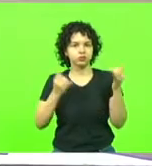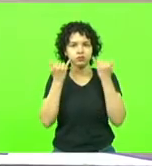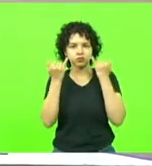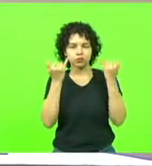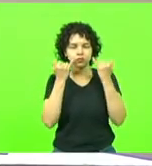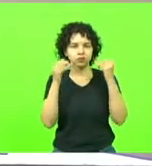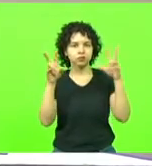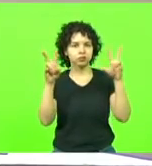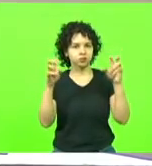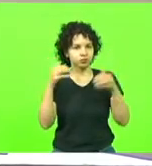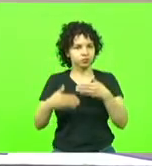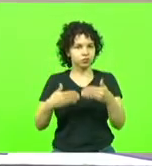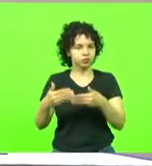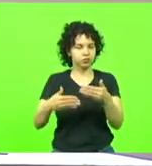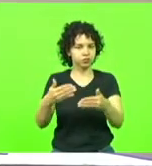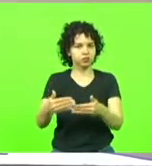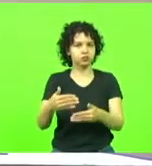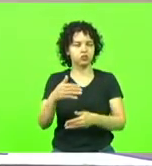andamento do